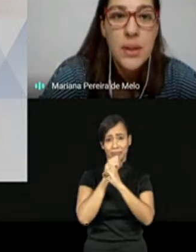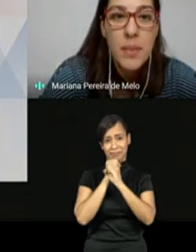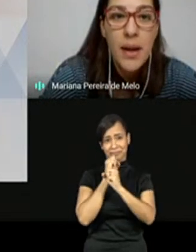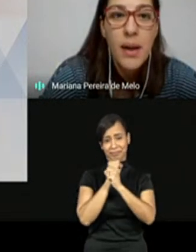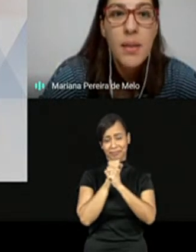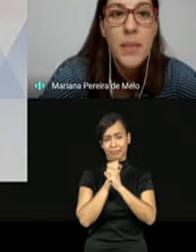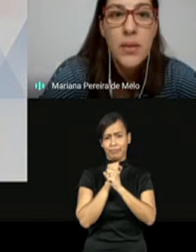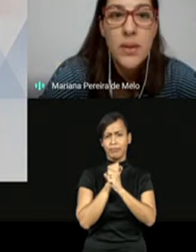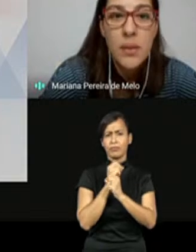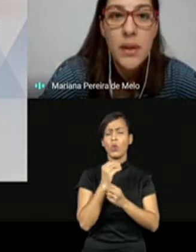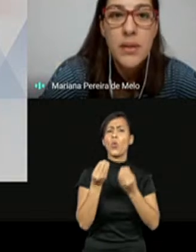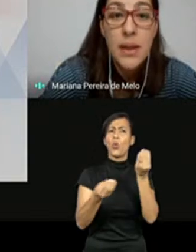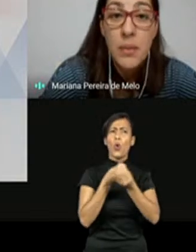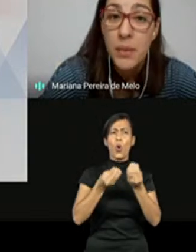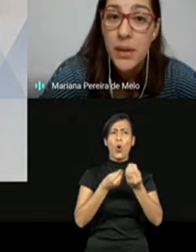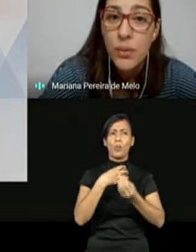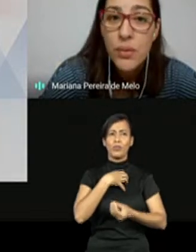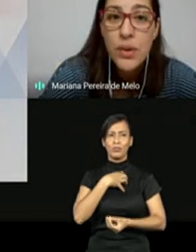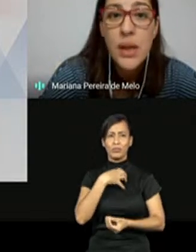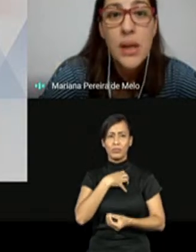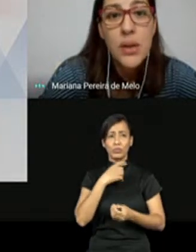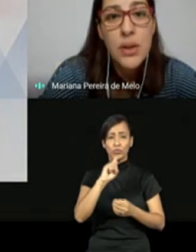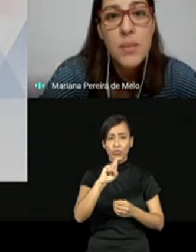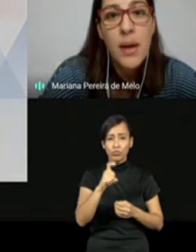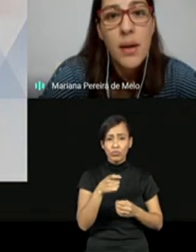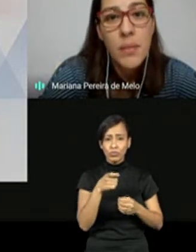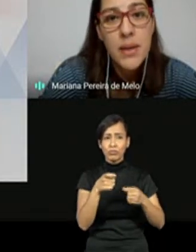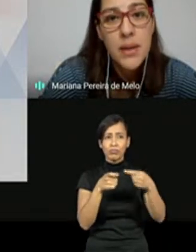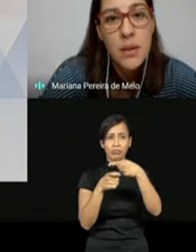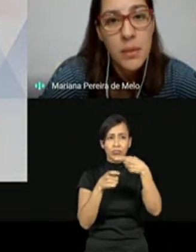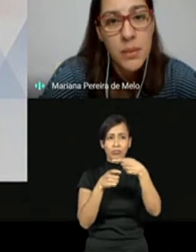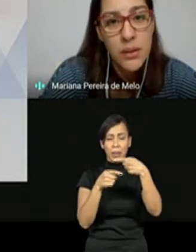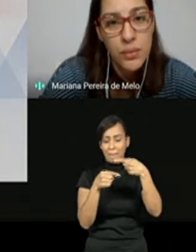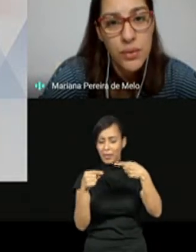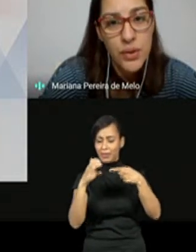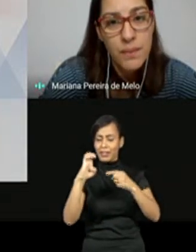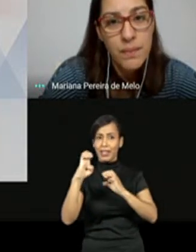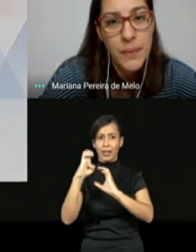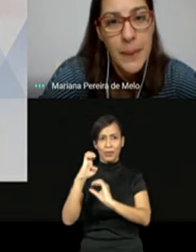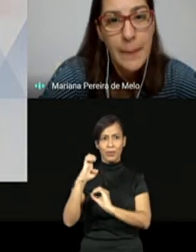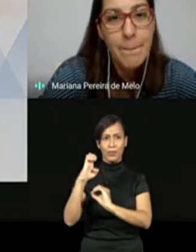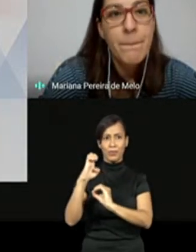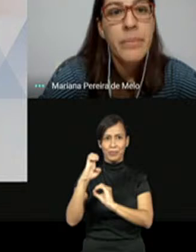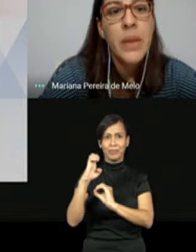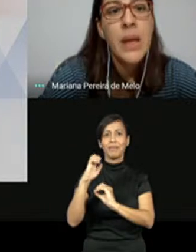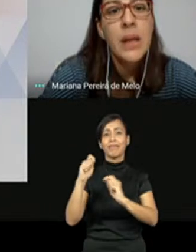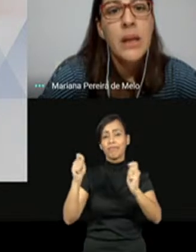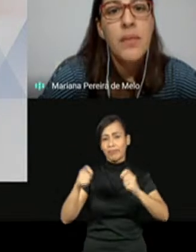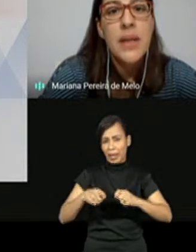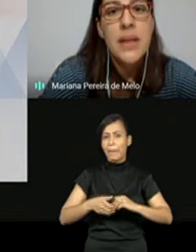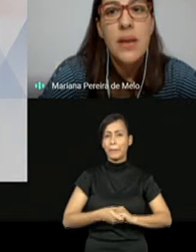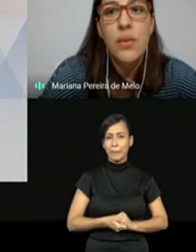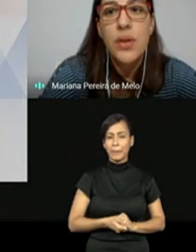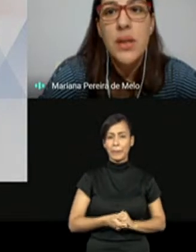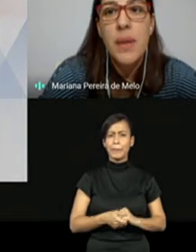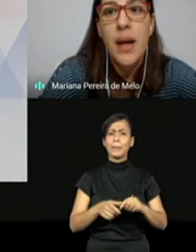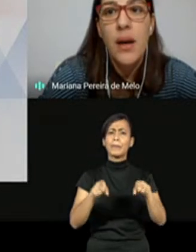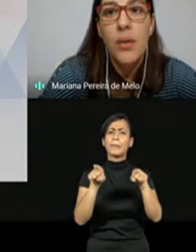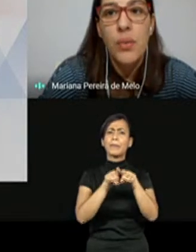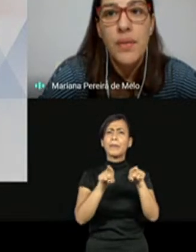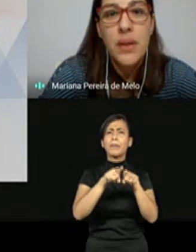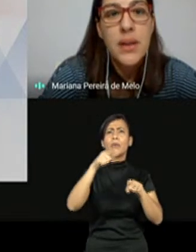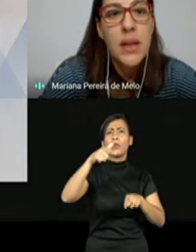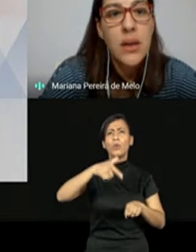x barra menos a semi-amplitude, x barra mais a semi-amplitude, tá? Então, vai ser o x